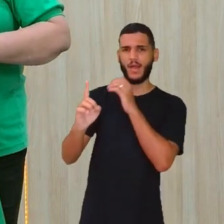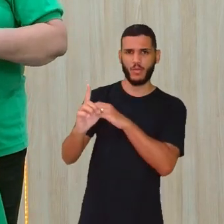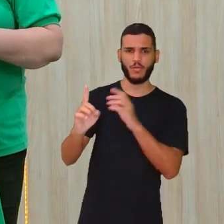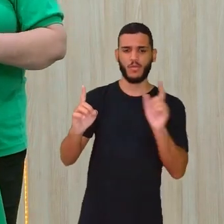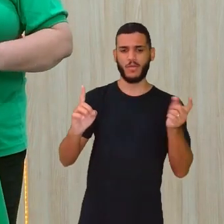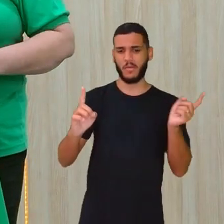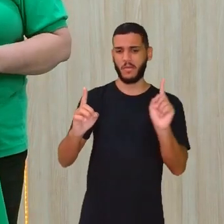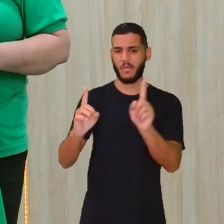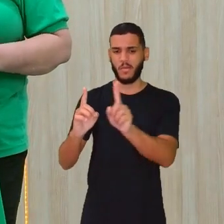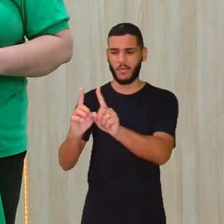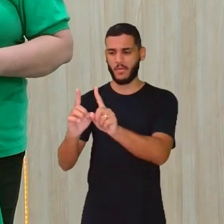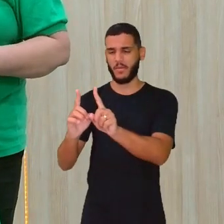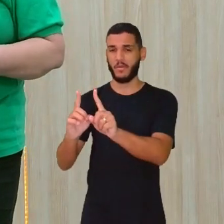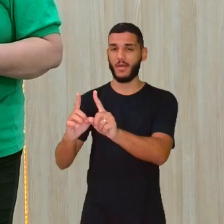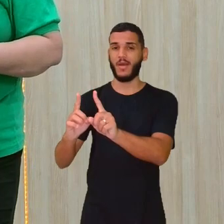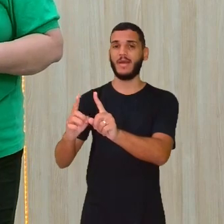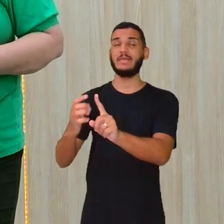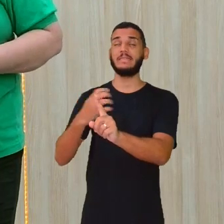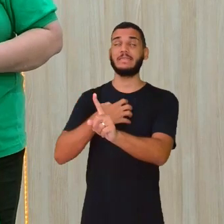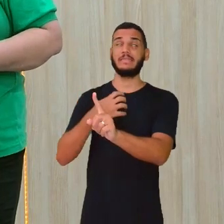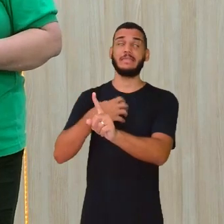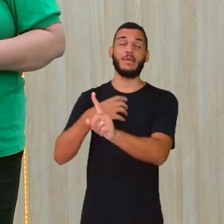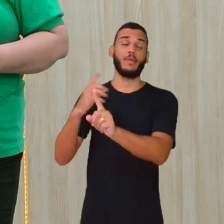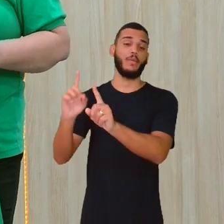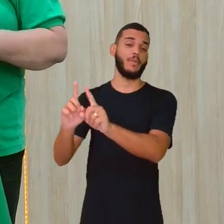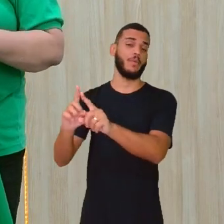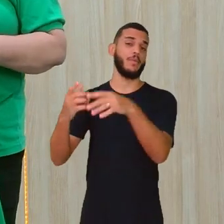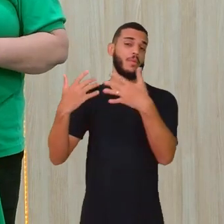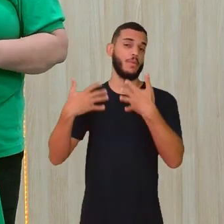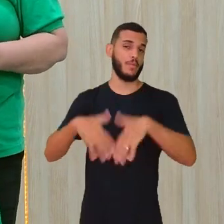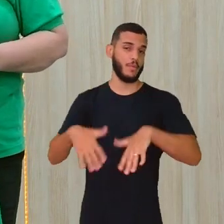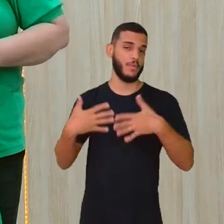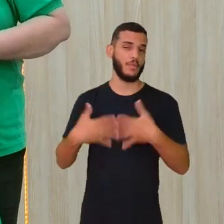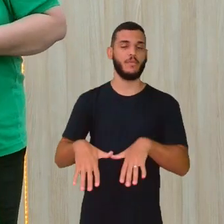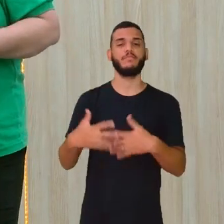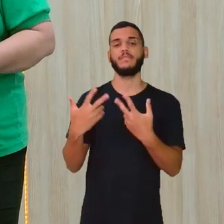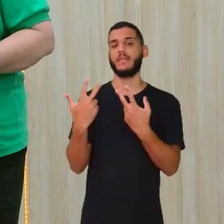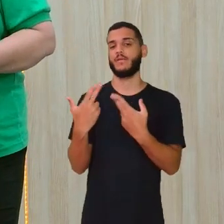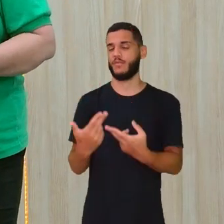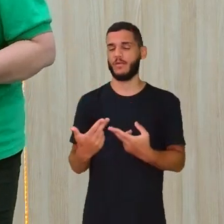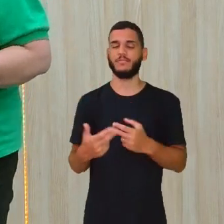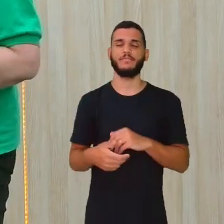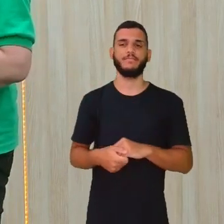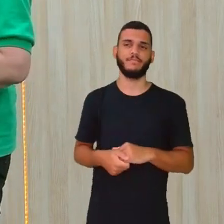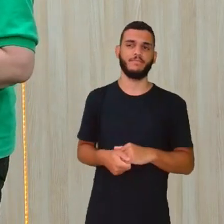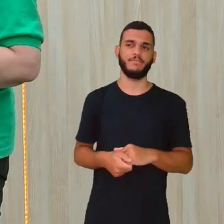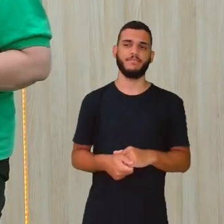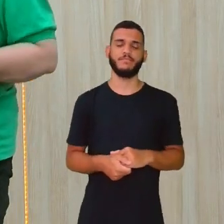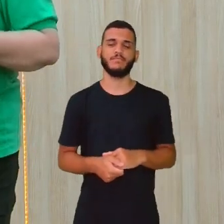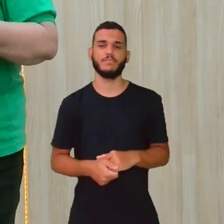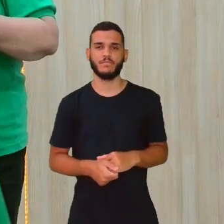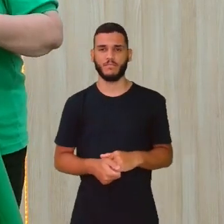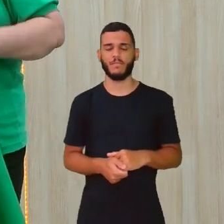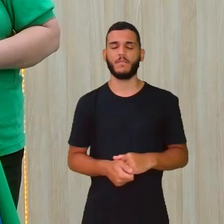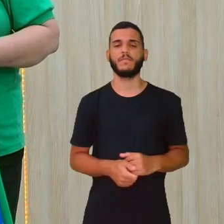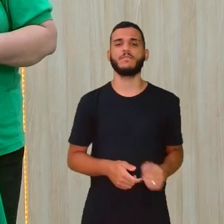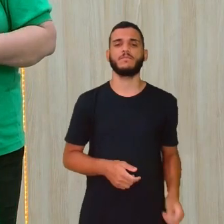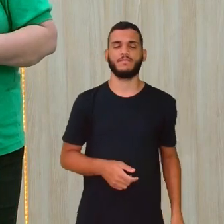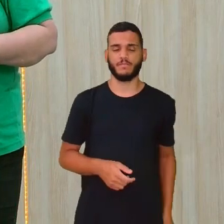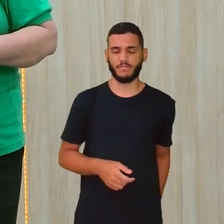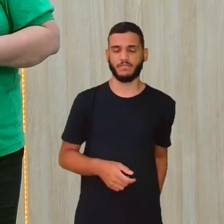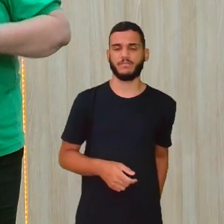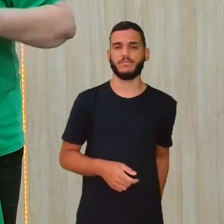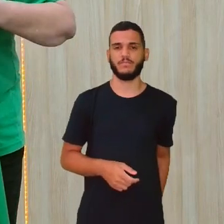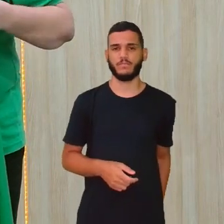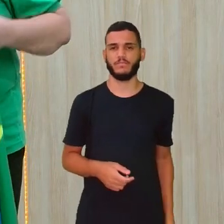eu acredito que muitos de vocês, sai de perto de mim, tu está muito suado, tu está muito quente. Você já está com calor. Se ficar com alguém com muito calor